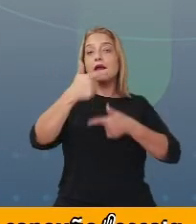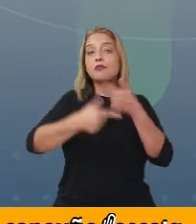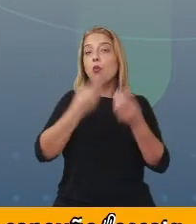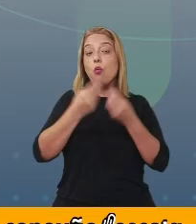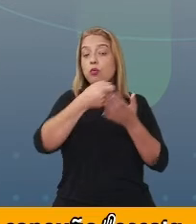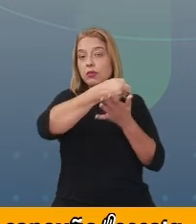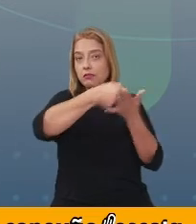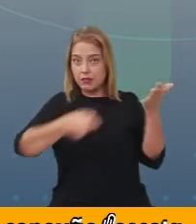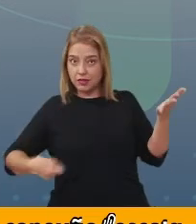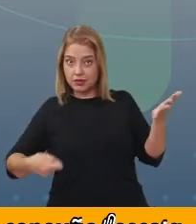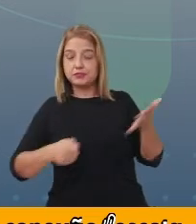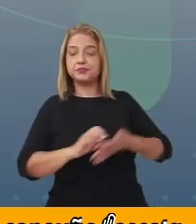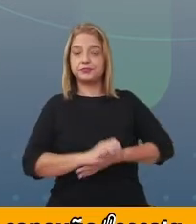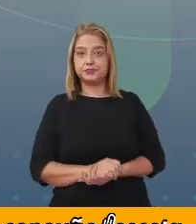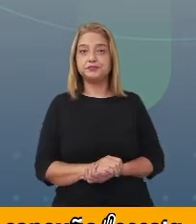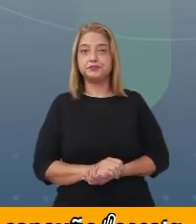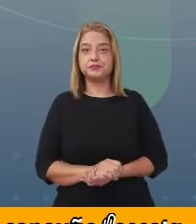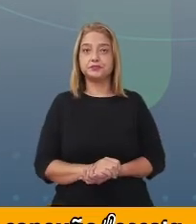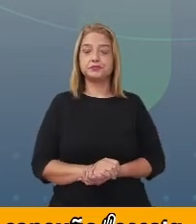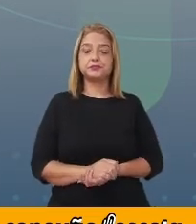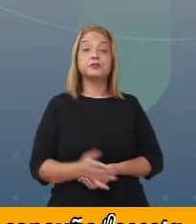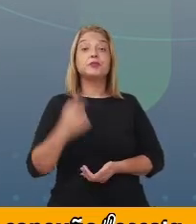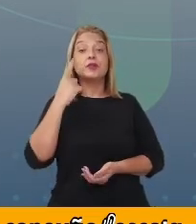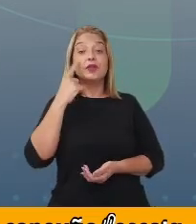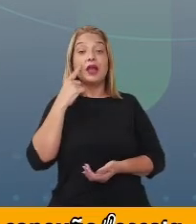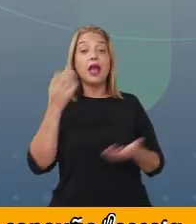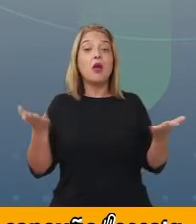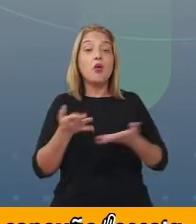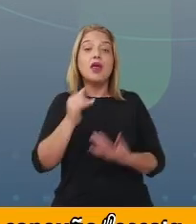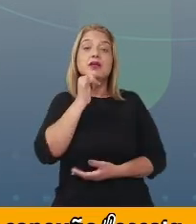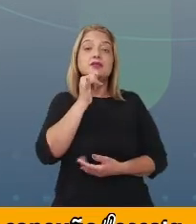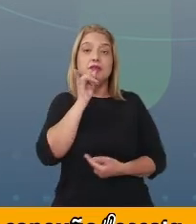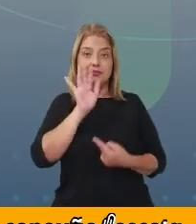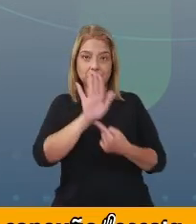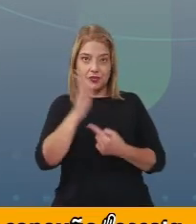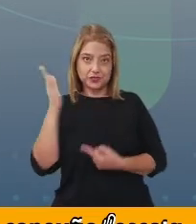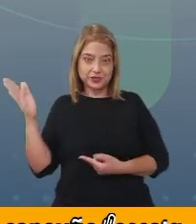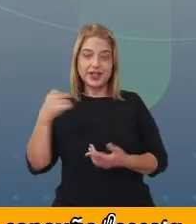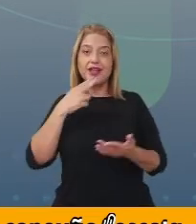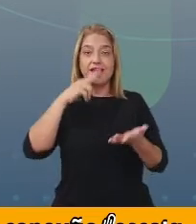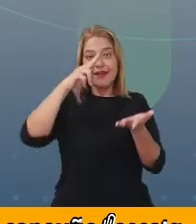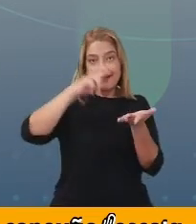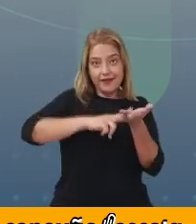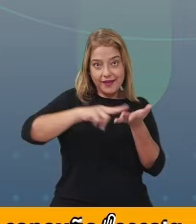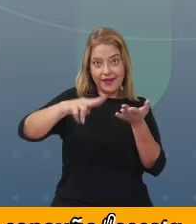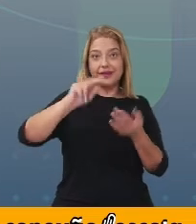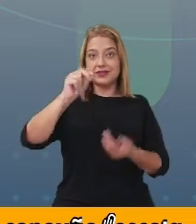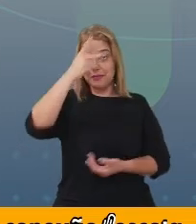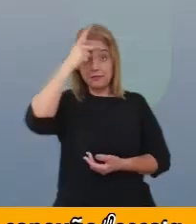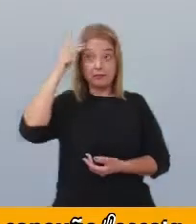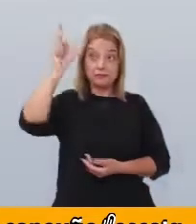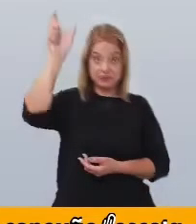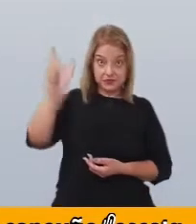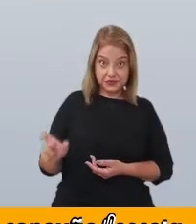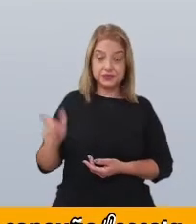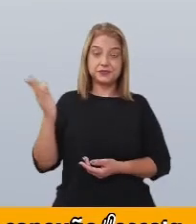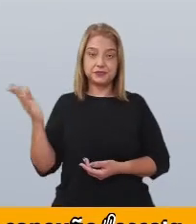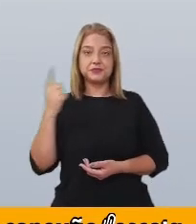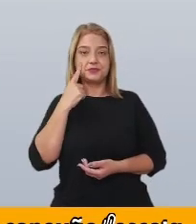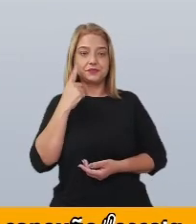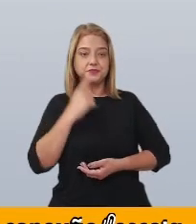feito. Vamos observar, então, um exemplo aqui de uma carta de leitor. Leia comigo.